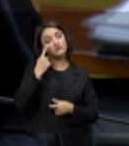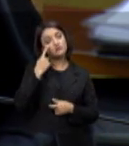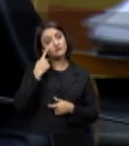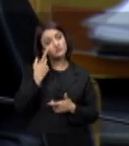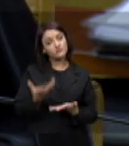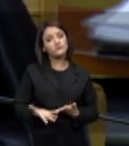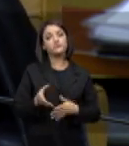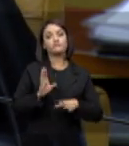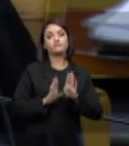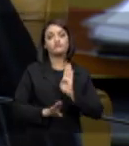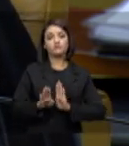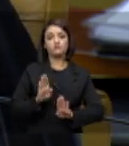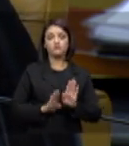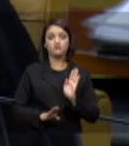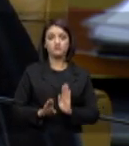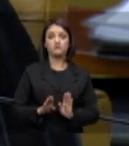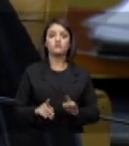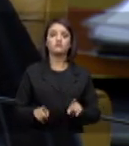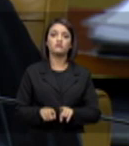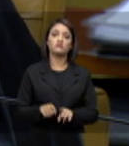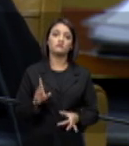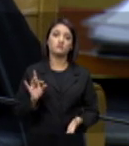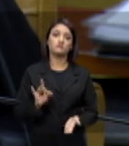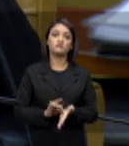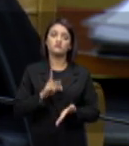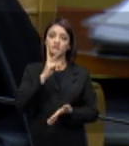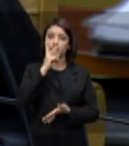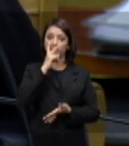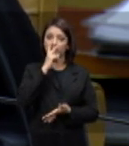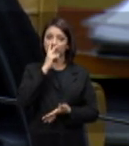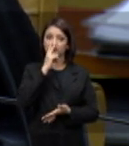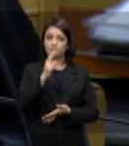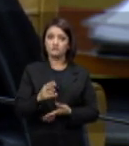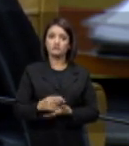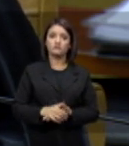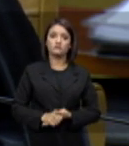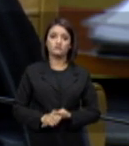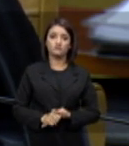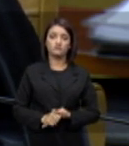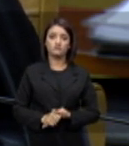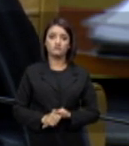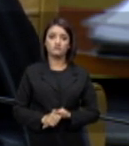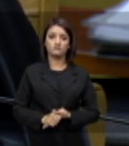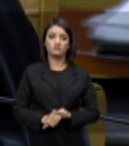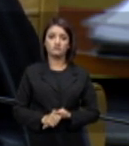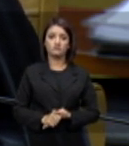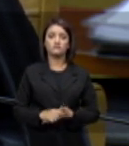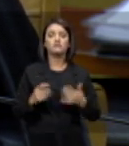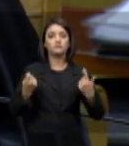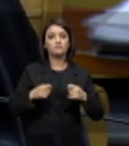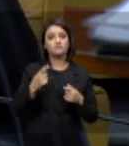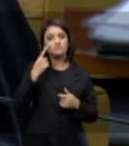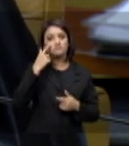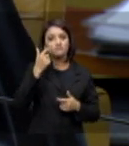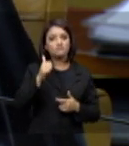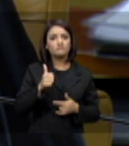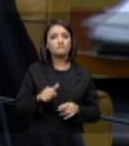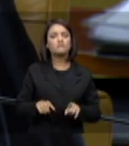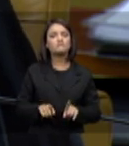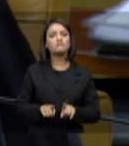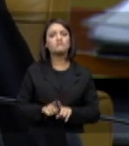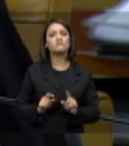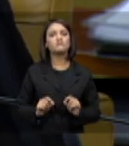esses olhos e de fato me parece que devemos até mesmo daqui a pouco e ver essa questão